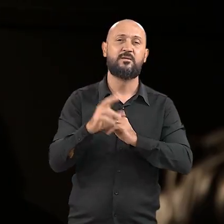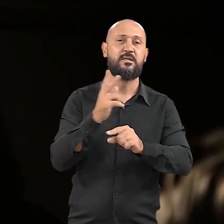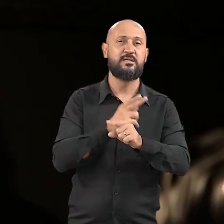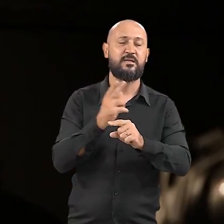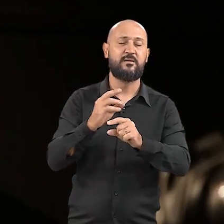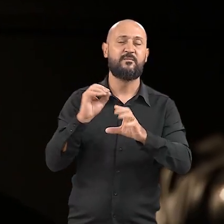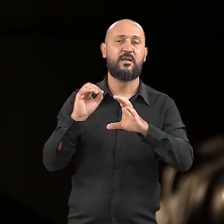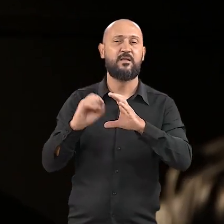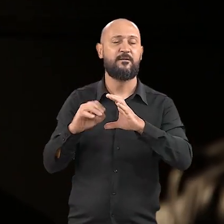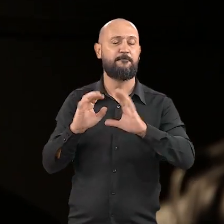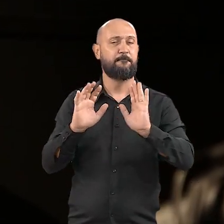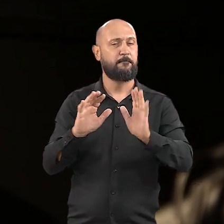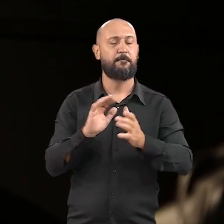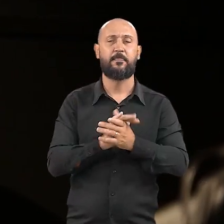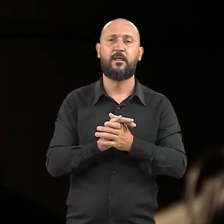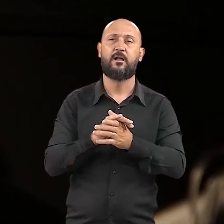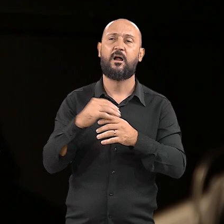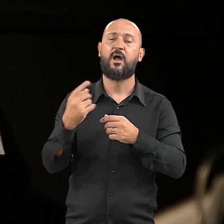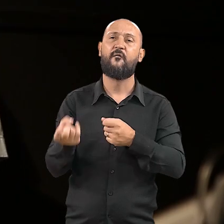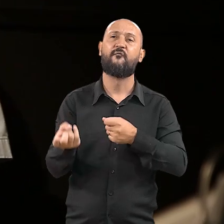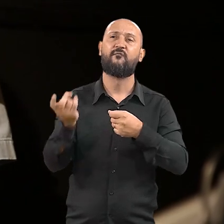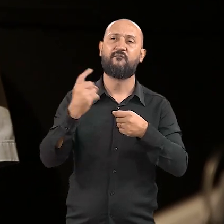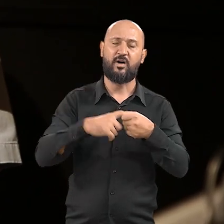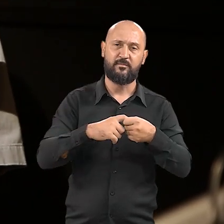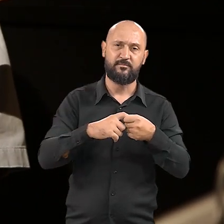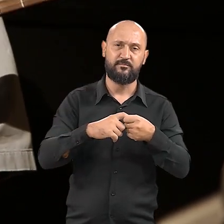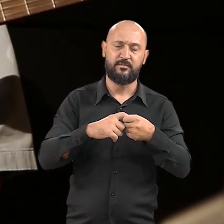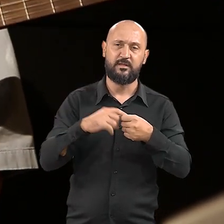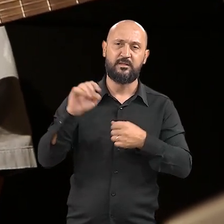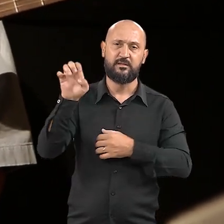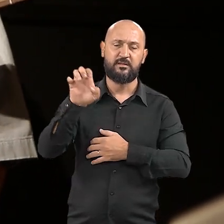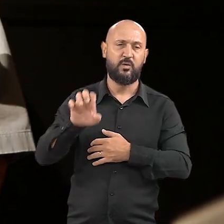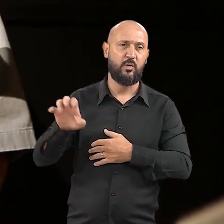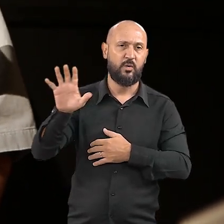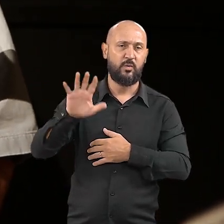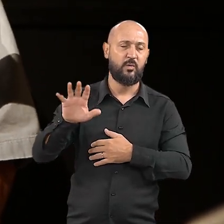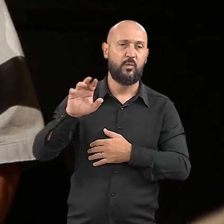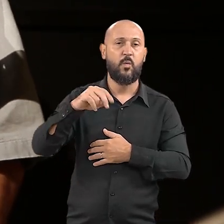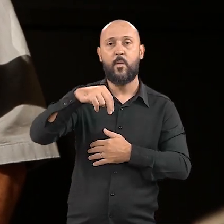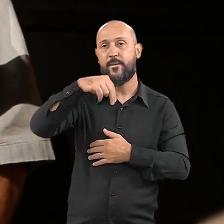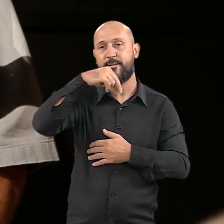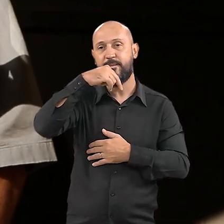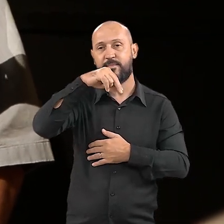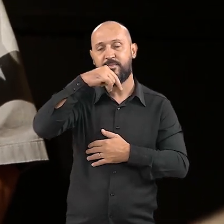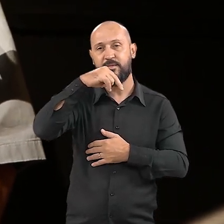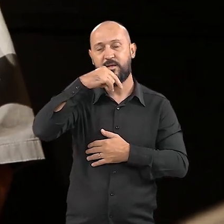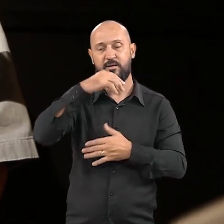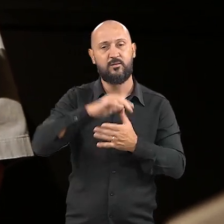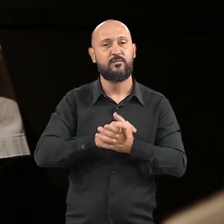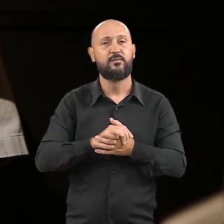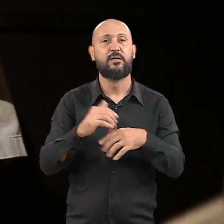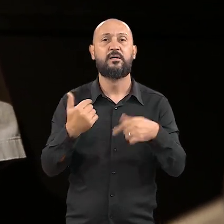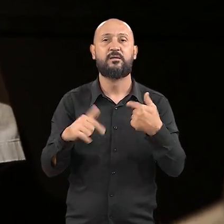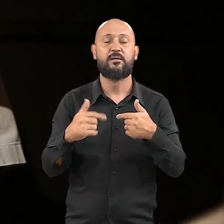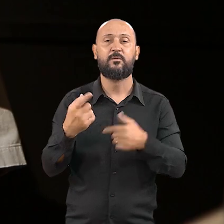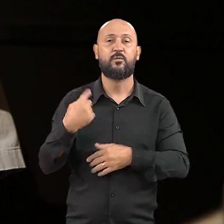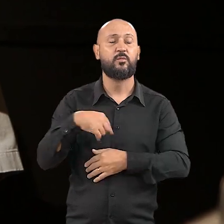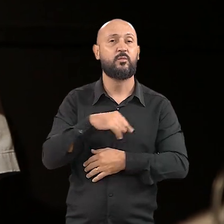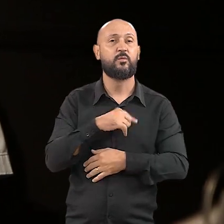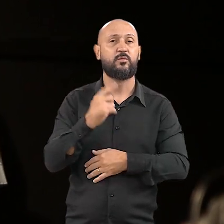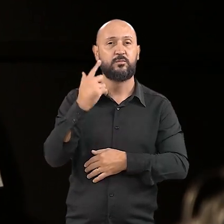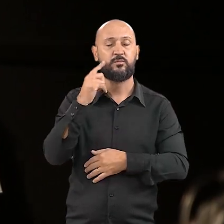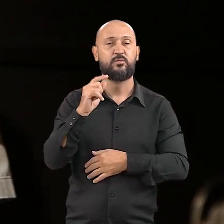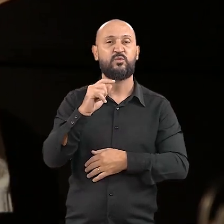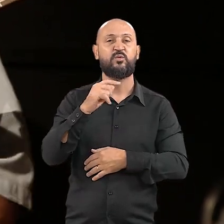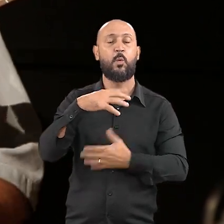clipe lá na TV Morena. Aí chegou de volta da Europa o neto dele. O neto dele trabalhava com a